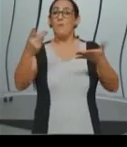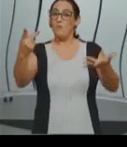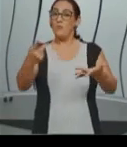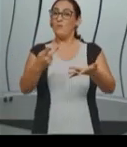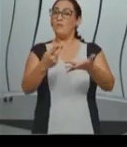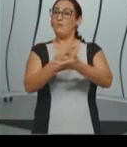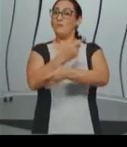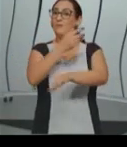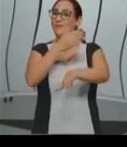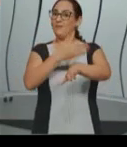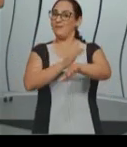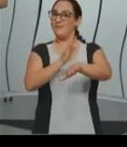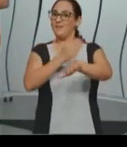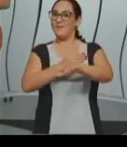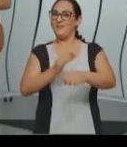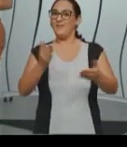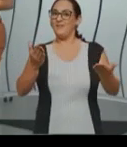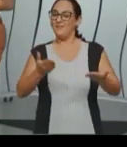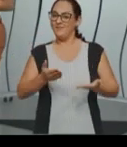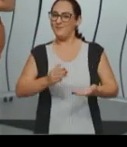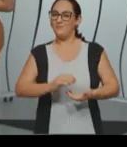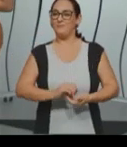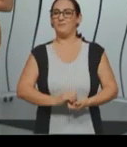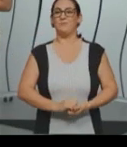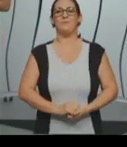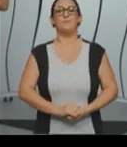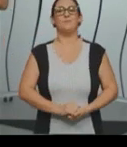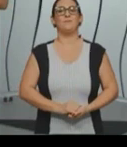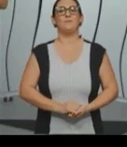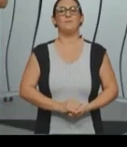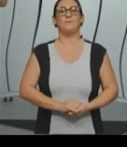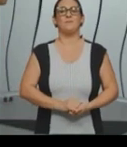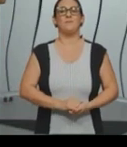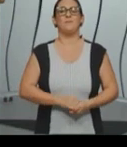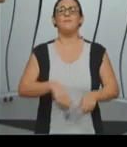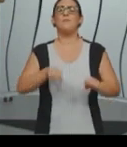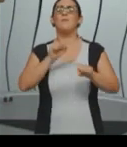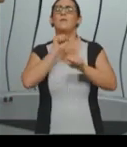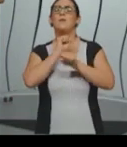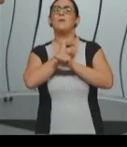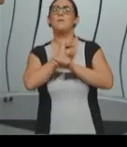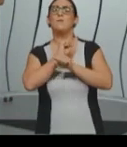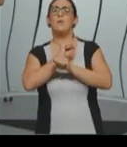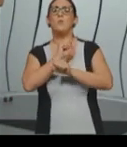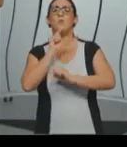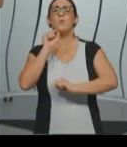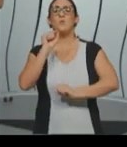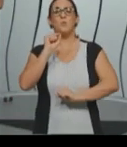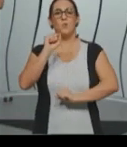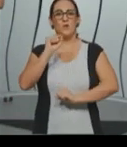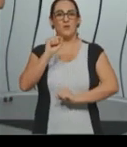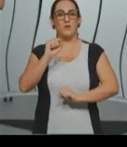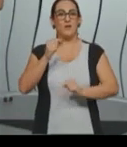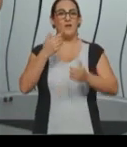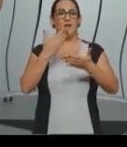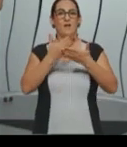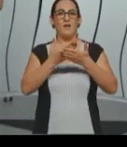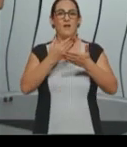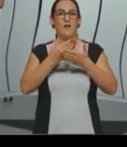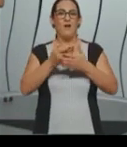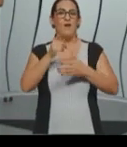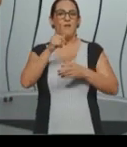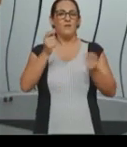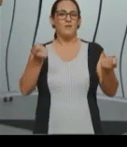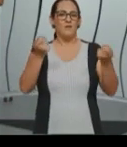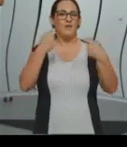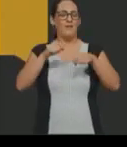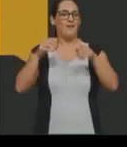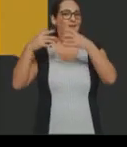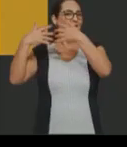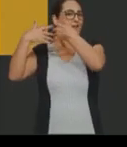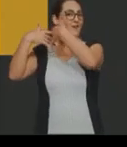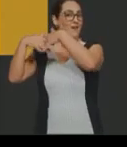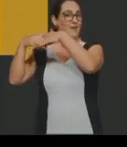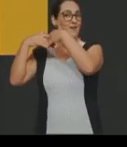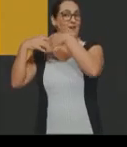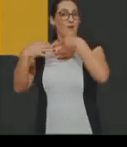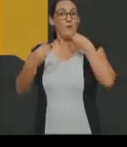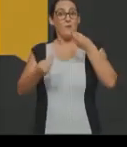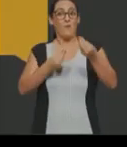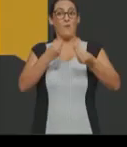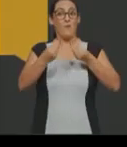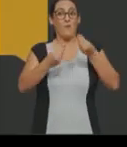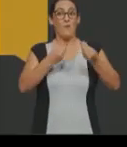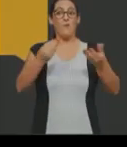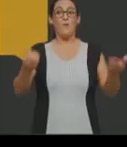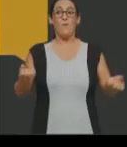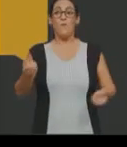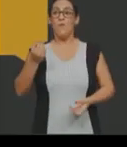na prática, né? Então, espera-se que por meio dessa aula você possa refletir sobre a legislação atual, sobre